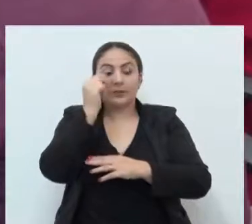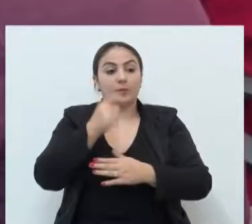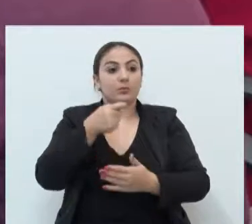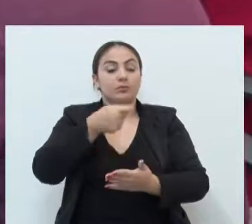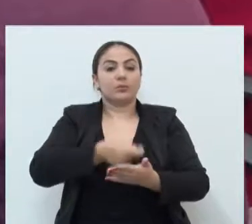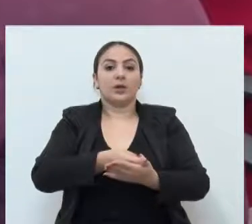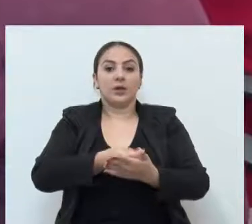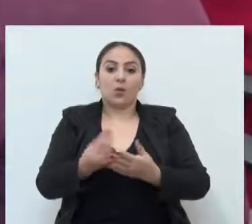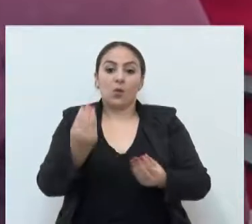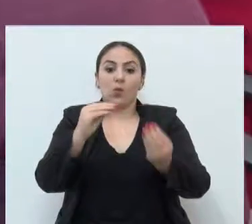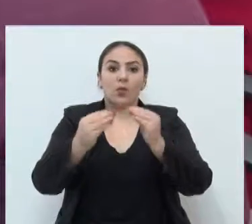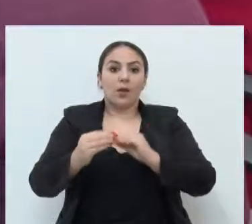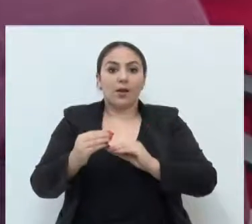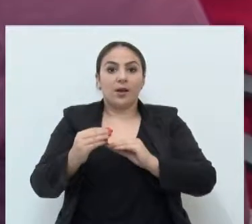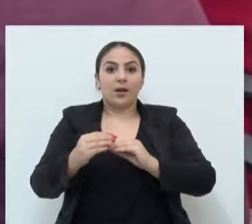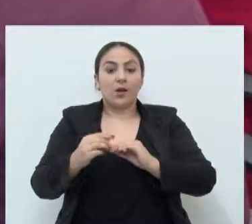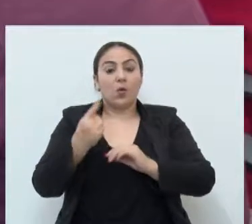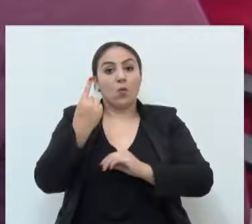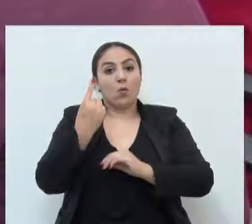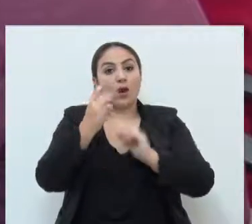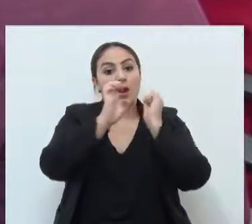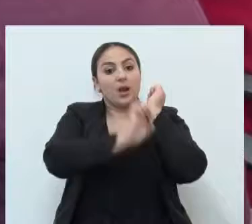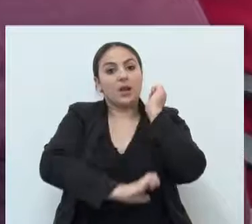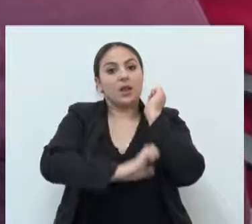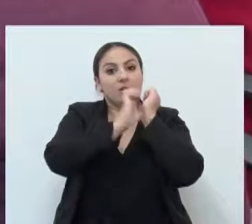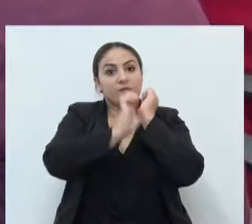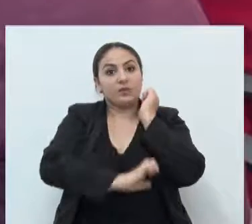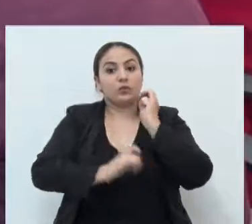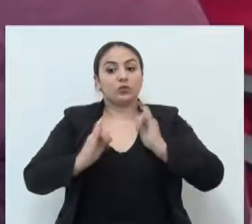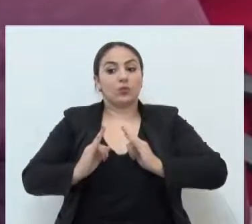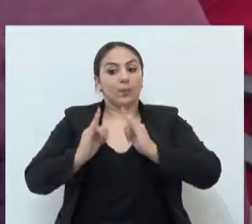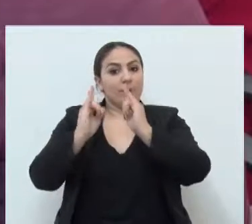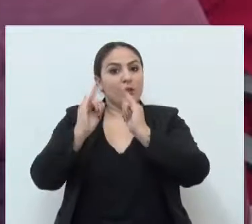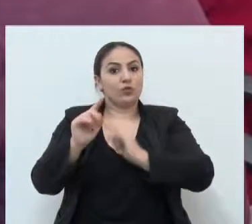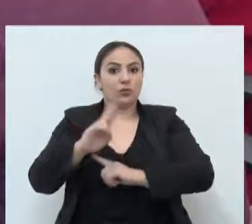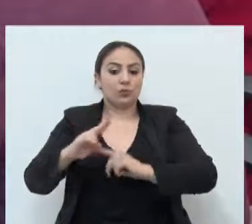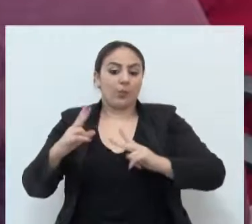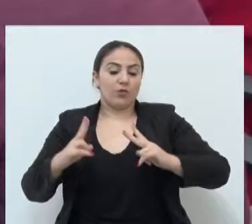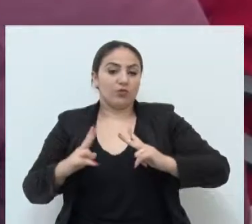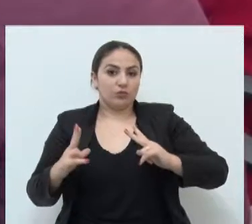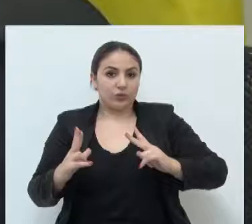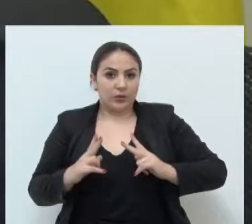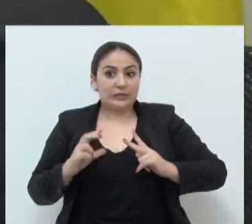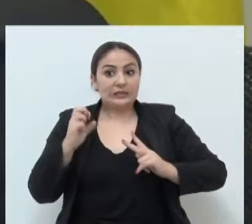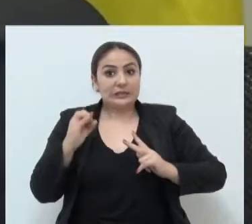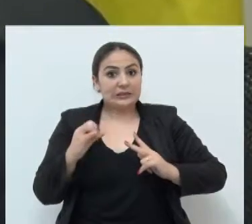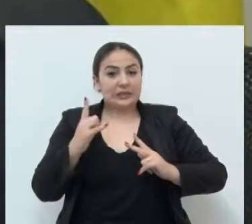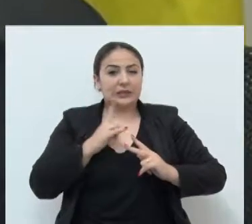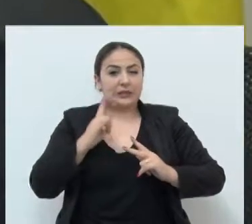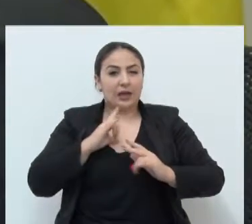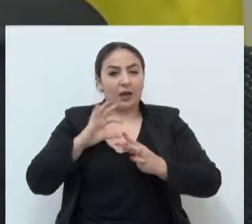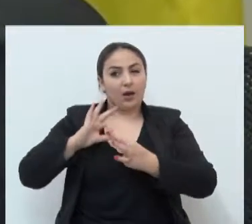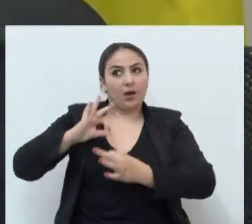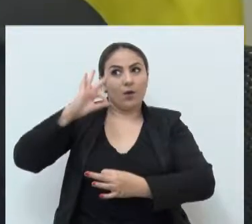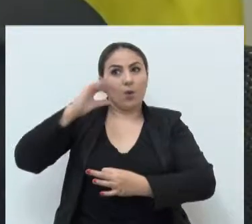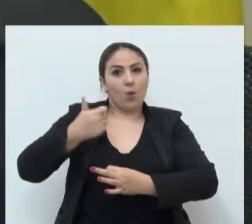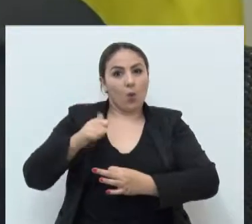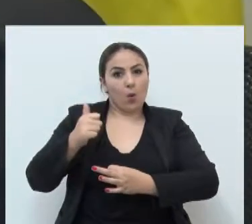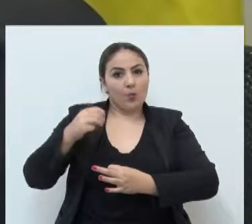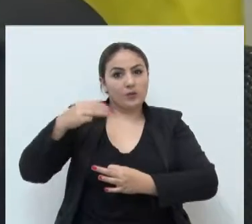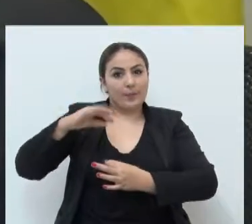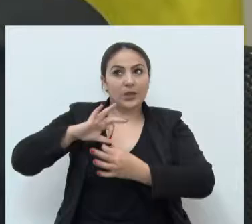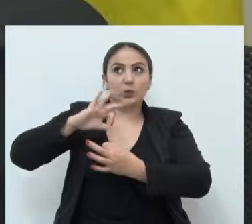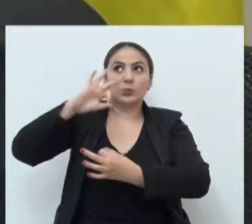Executivo obriga a instalação de no mínimo um elevador nas edificações de uso privado que apresentarem distância de